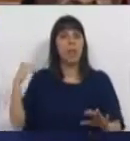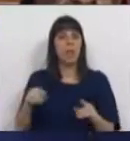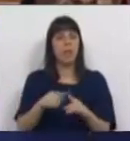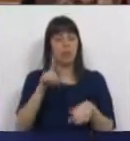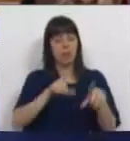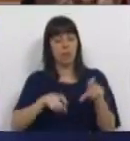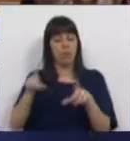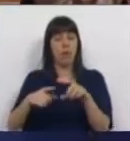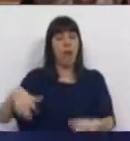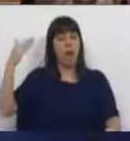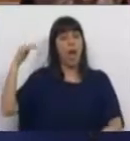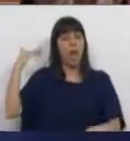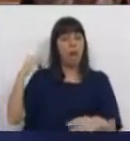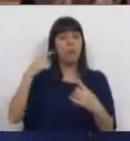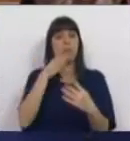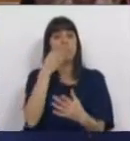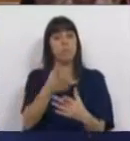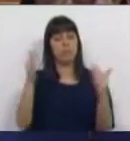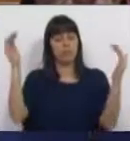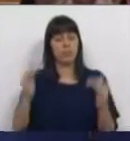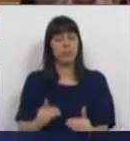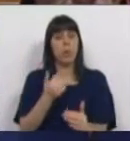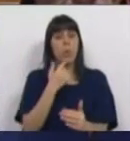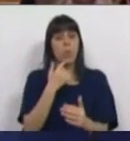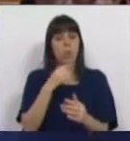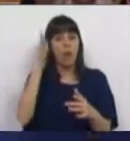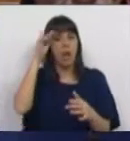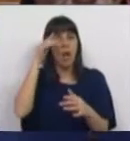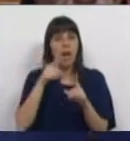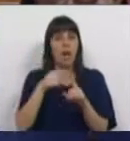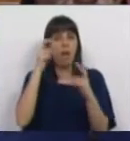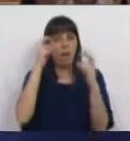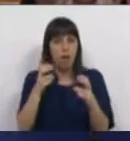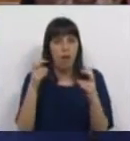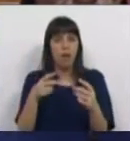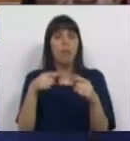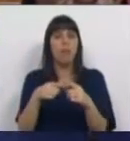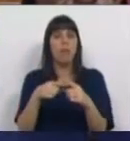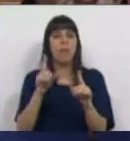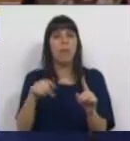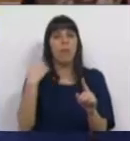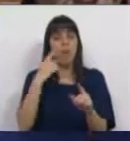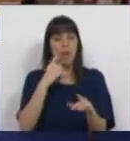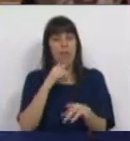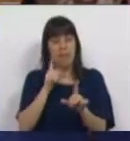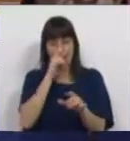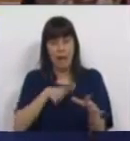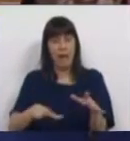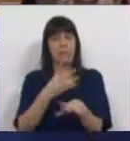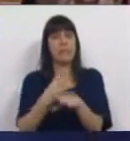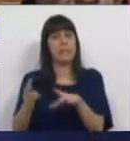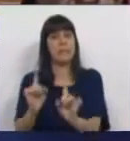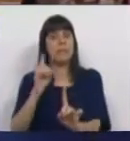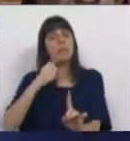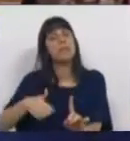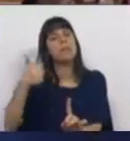As estatísticas da altura refletem a quebra significativa do gado caprino e ovino, o que mais pastava nos baldios,